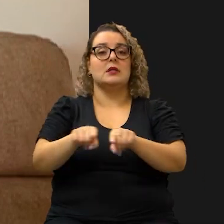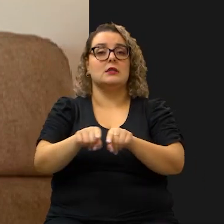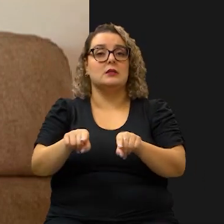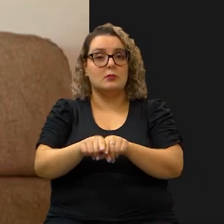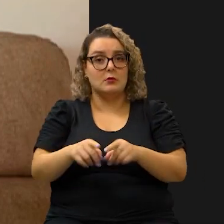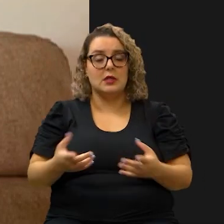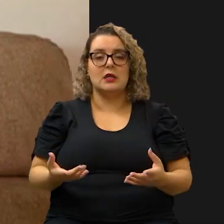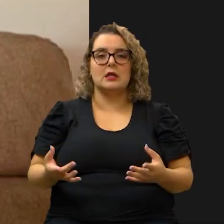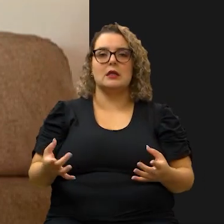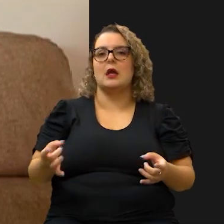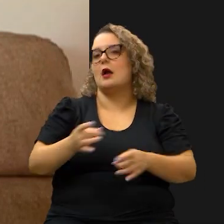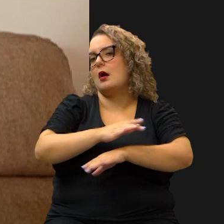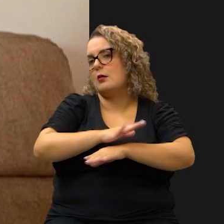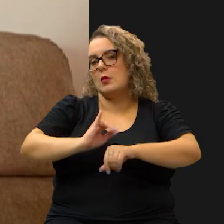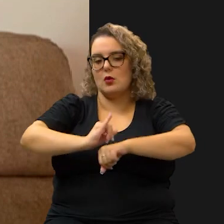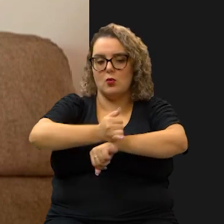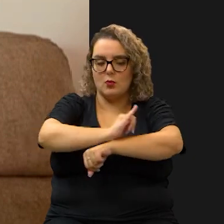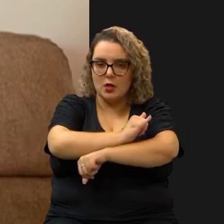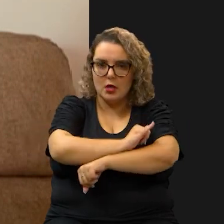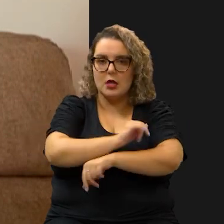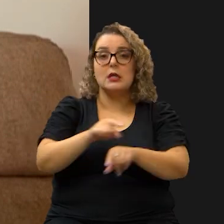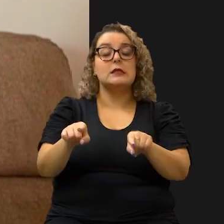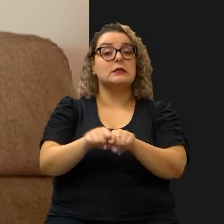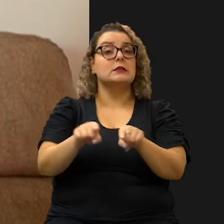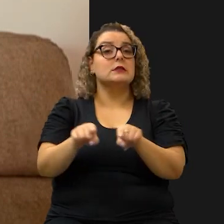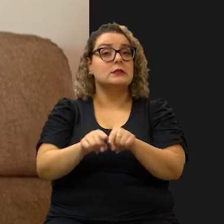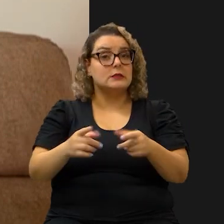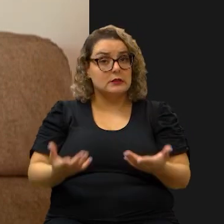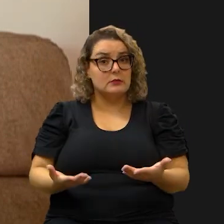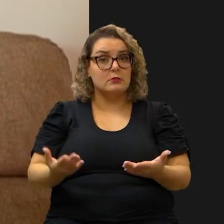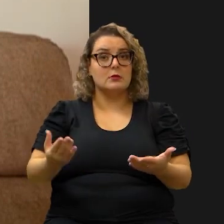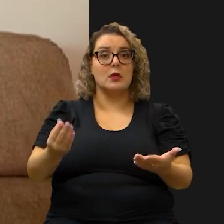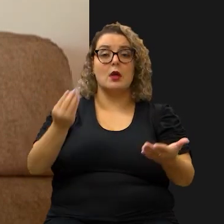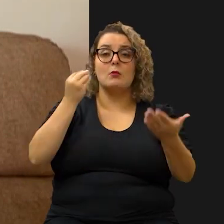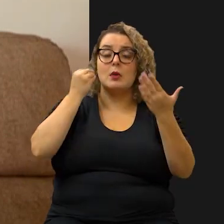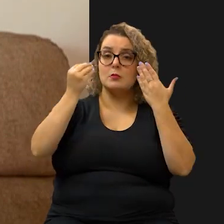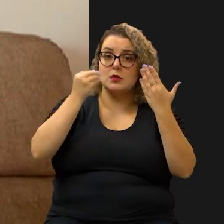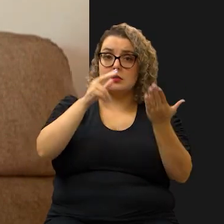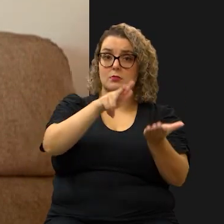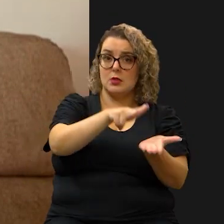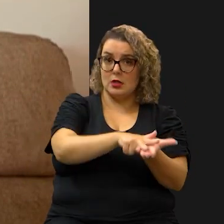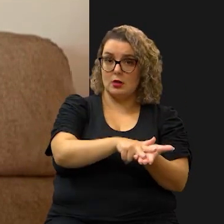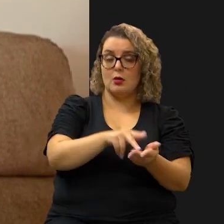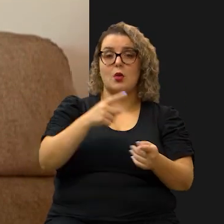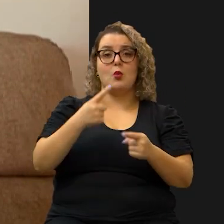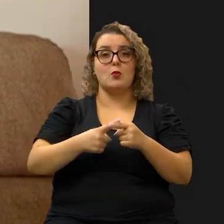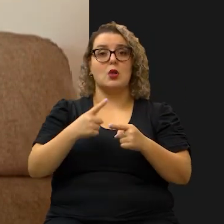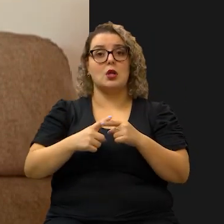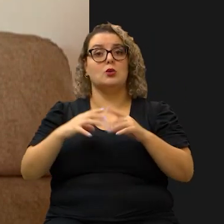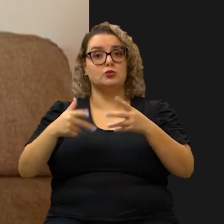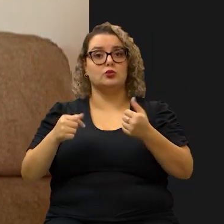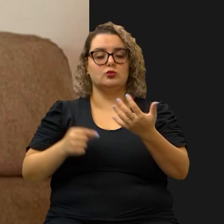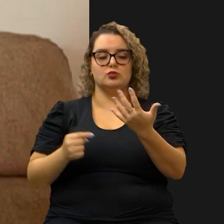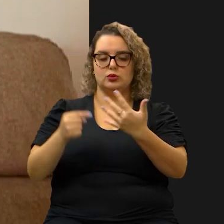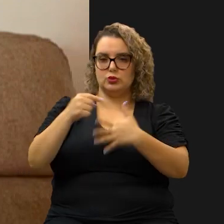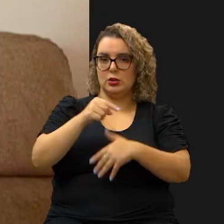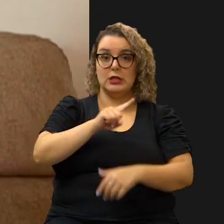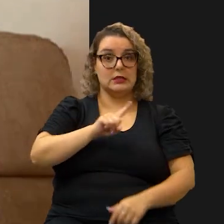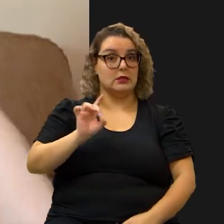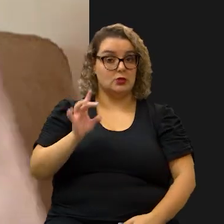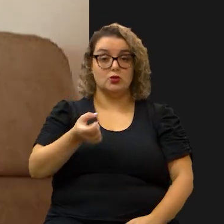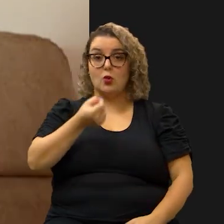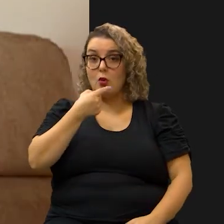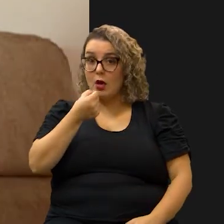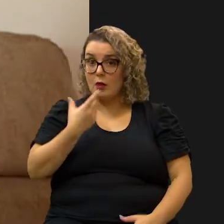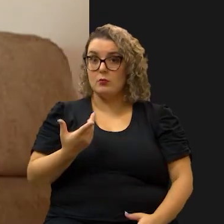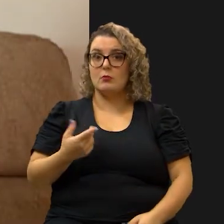para não combater também a obesidade, e até mesmo com uma psicoterapia, pois, assim, todos